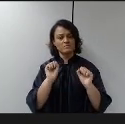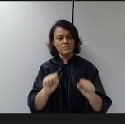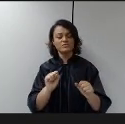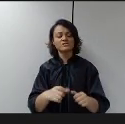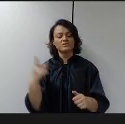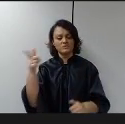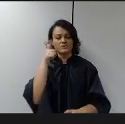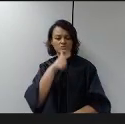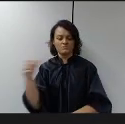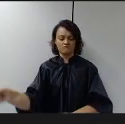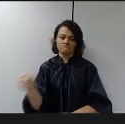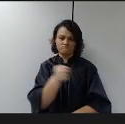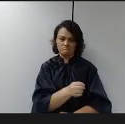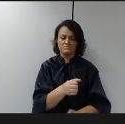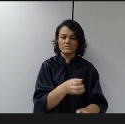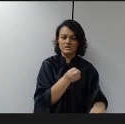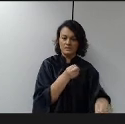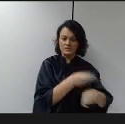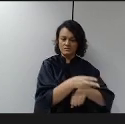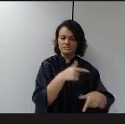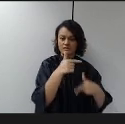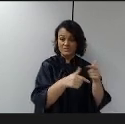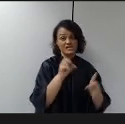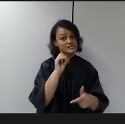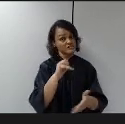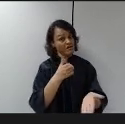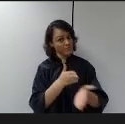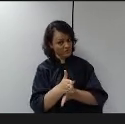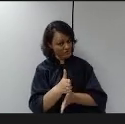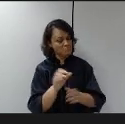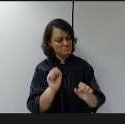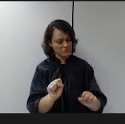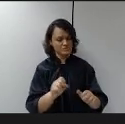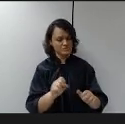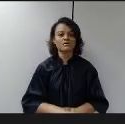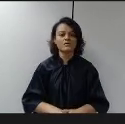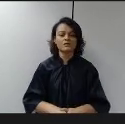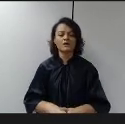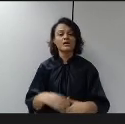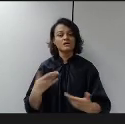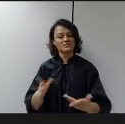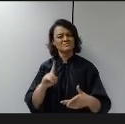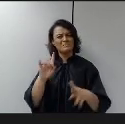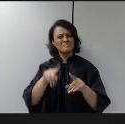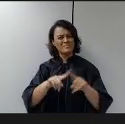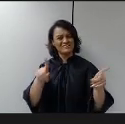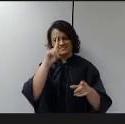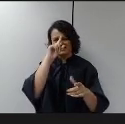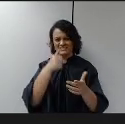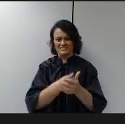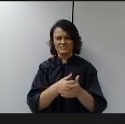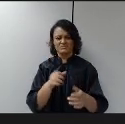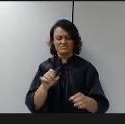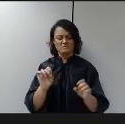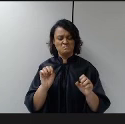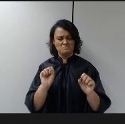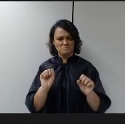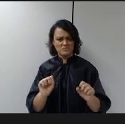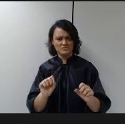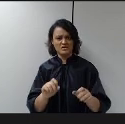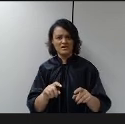fossem aprovados. Ocorre, excelências, que tal decisão, ao contrário do acordo recorrido, está